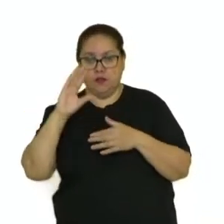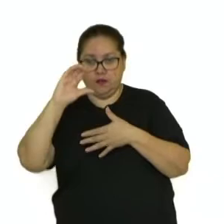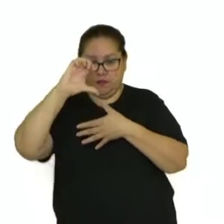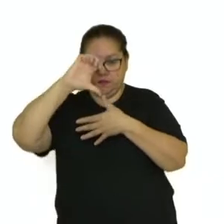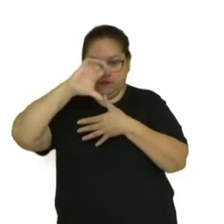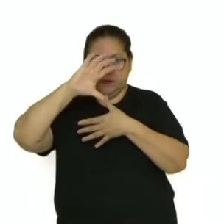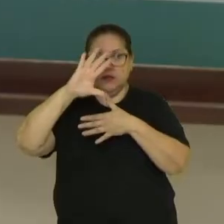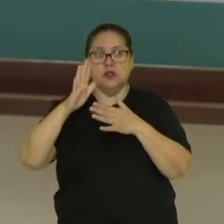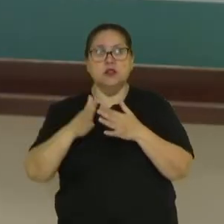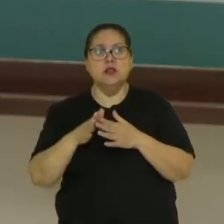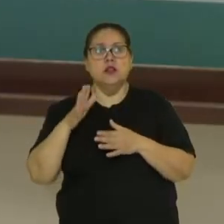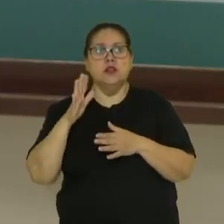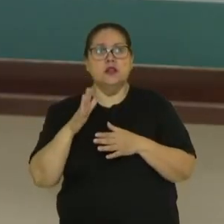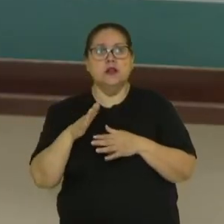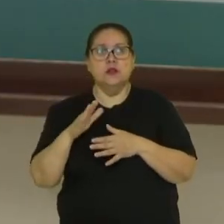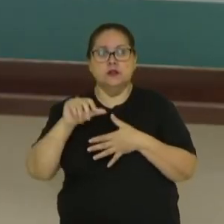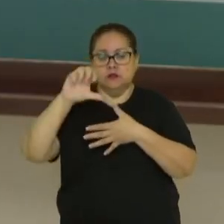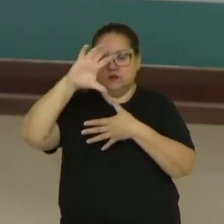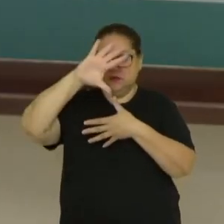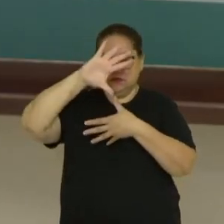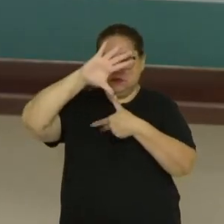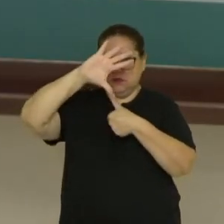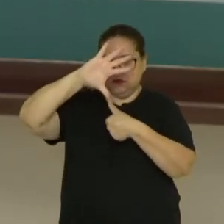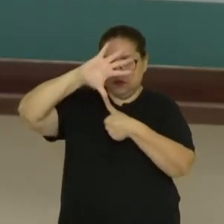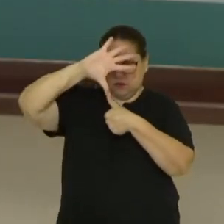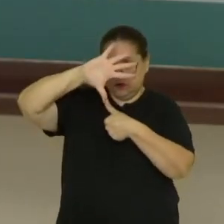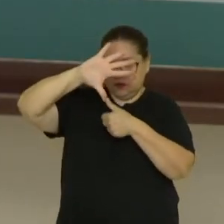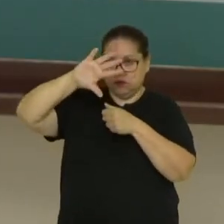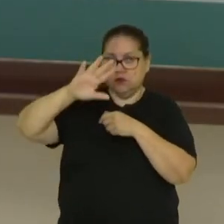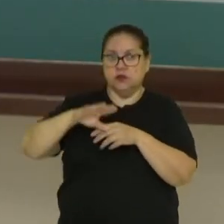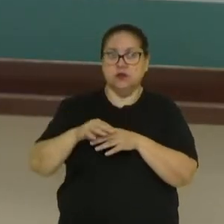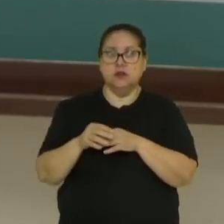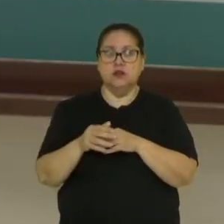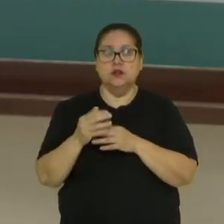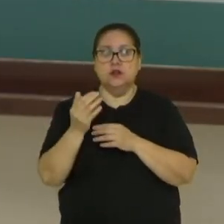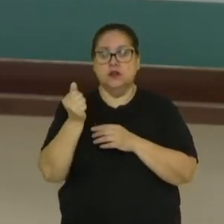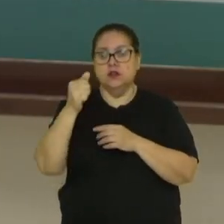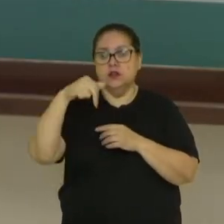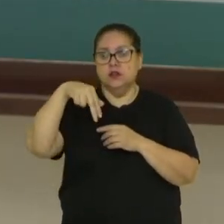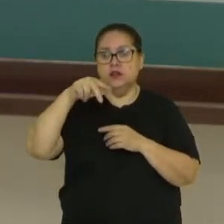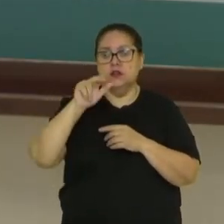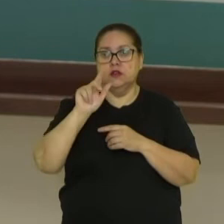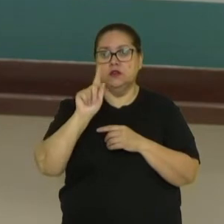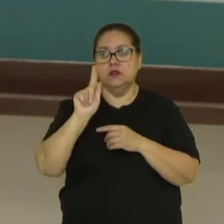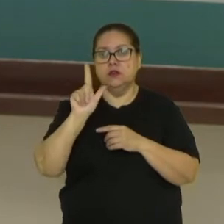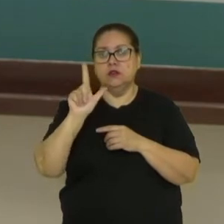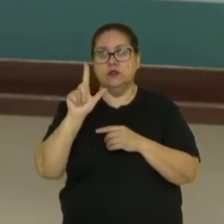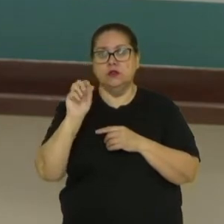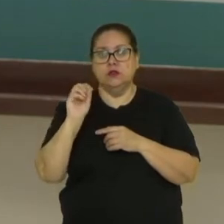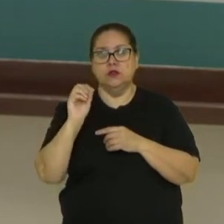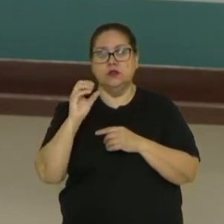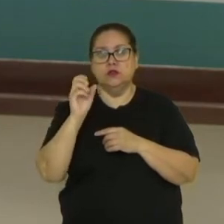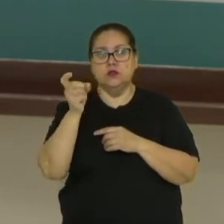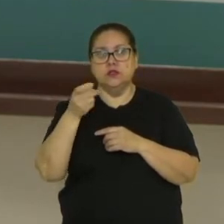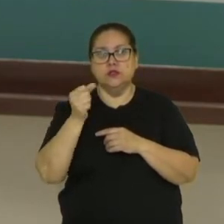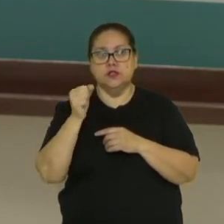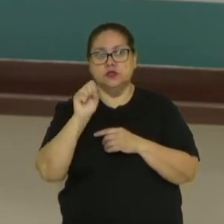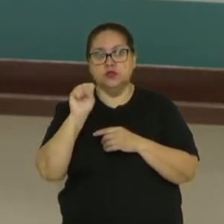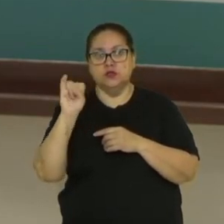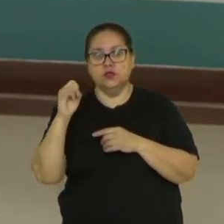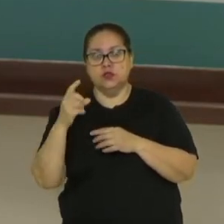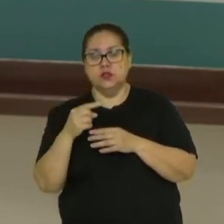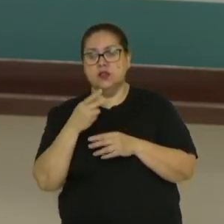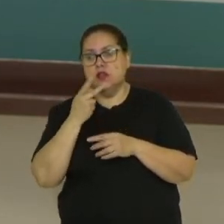Latina, ok? Então, a América do Norte, ou também chamada de Anglo-Saxônica aqui no caso, é a parte da América que